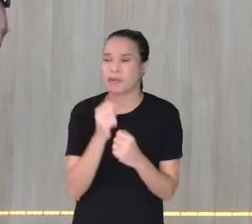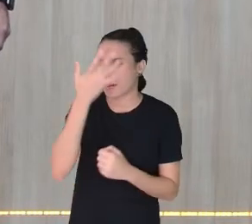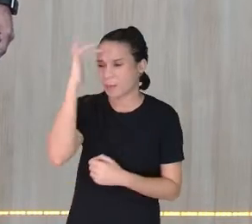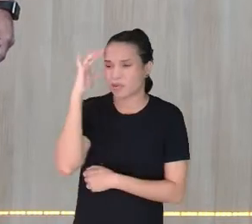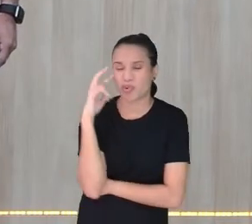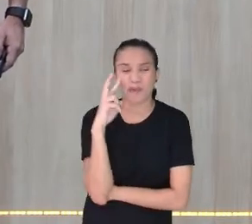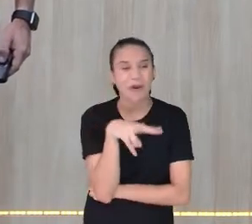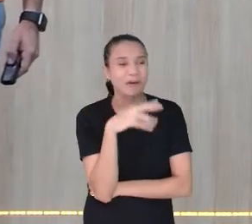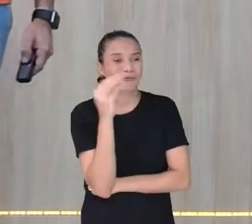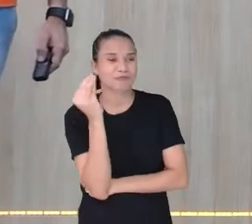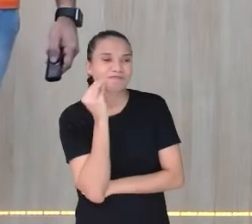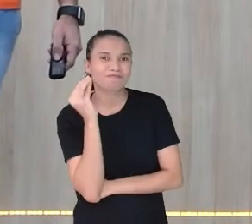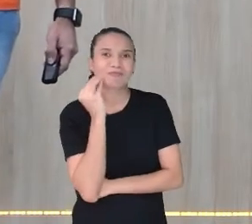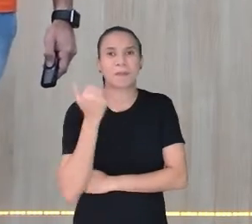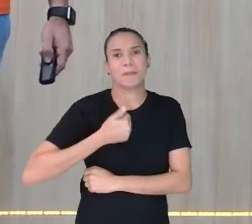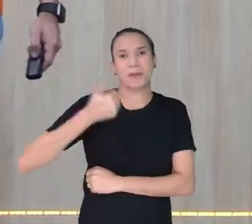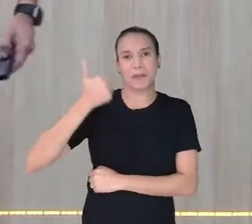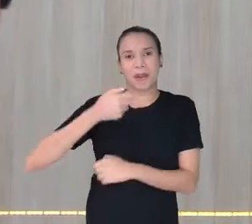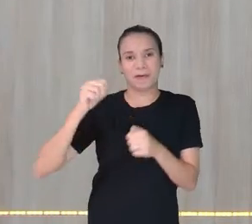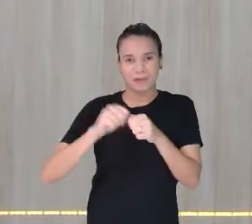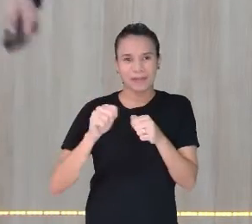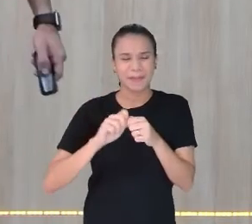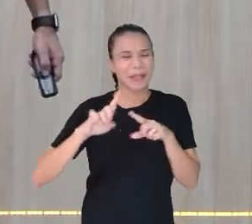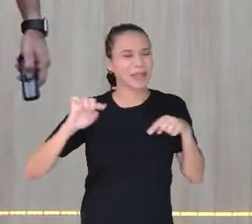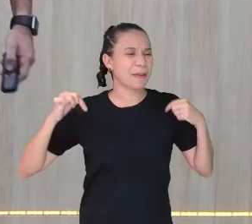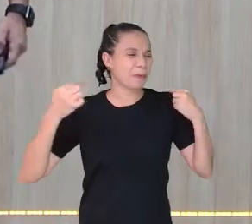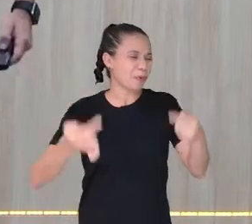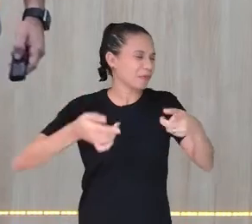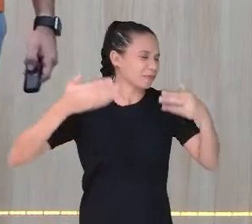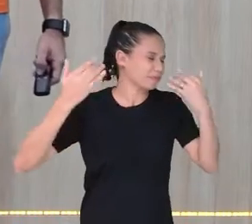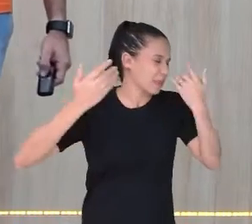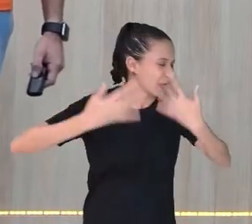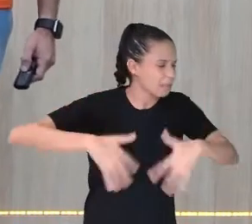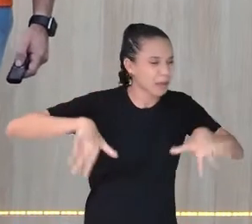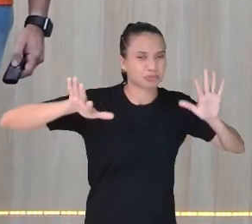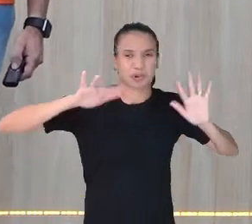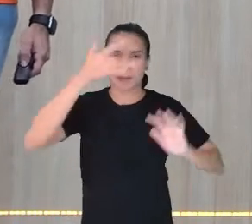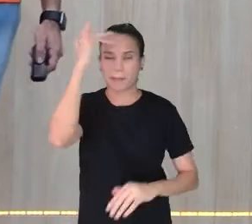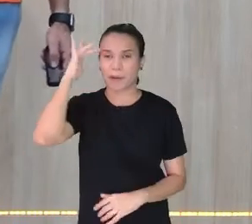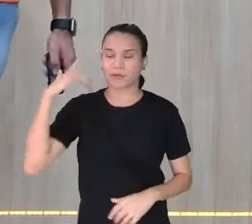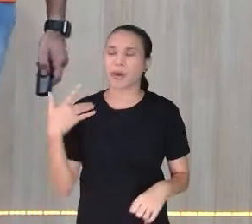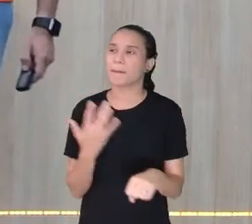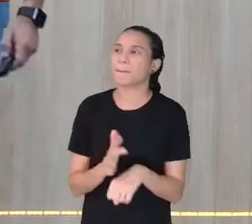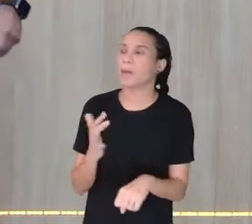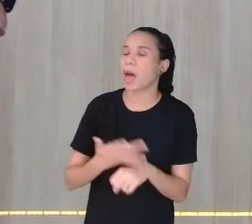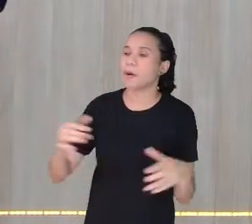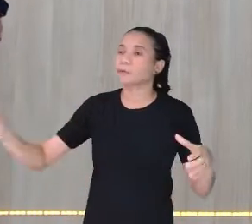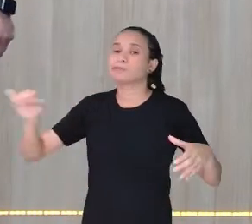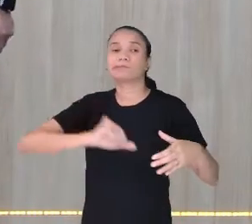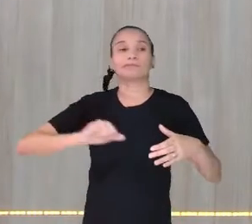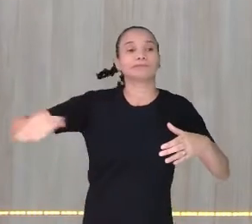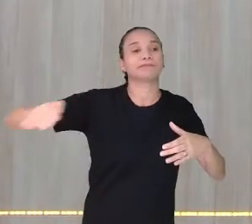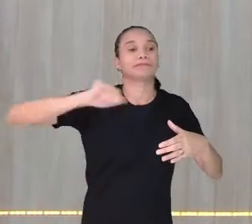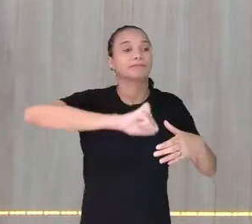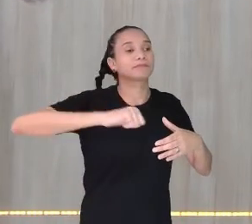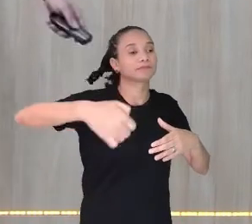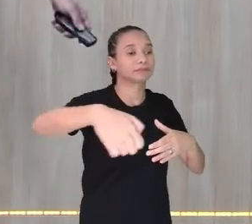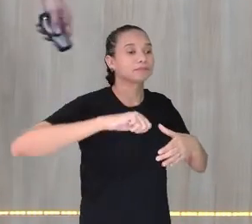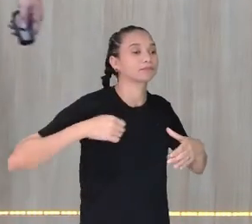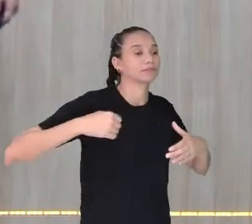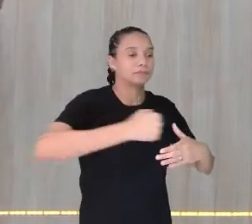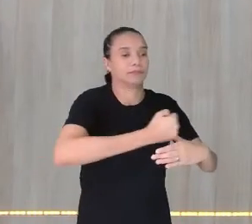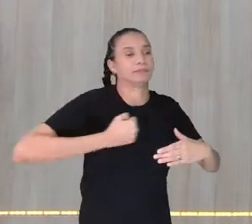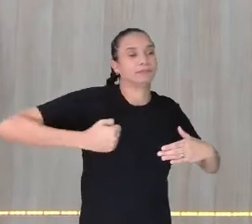for tentar a primeira vez, né? Mas depois aí o pessoal já vai na prática, já vai pegando, já sabe todas as